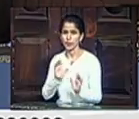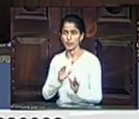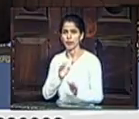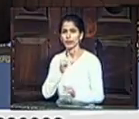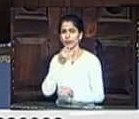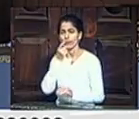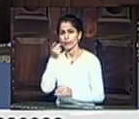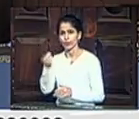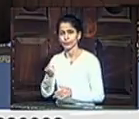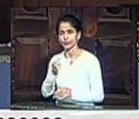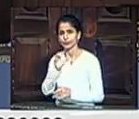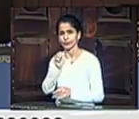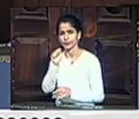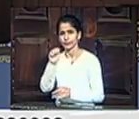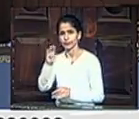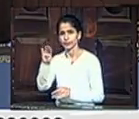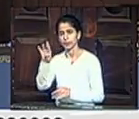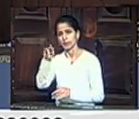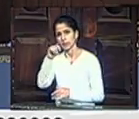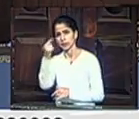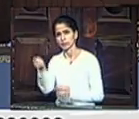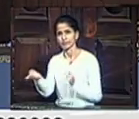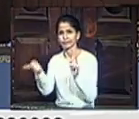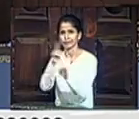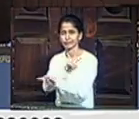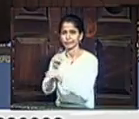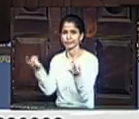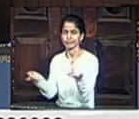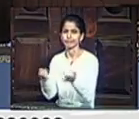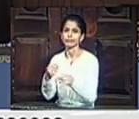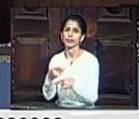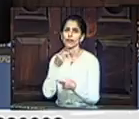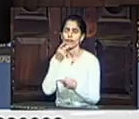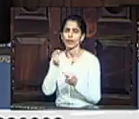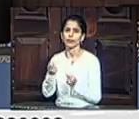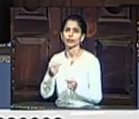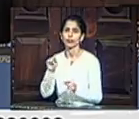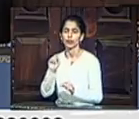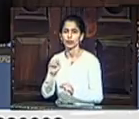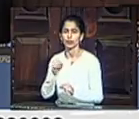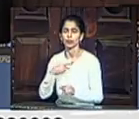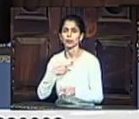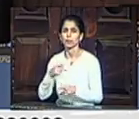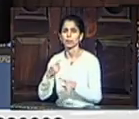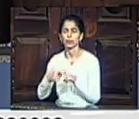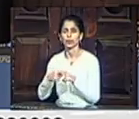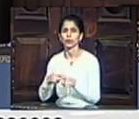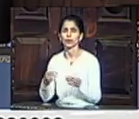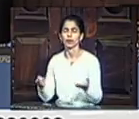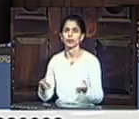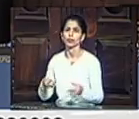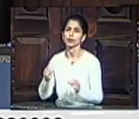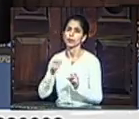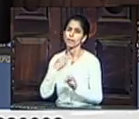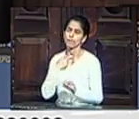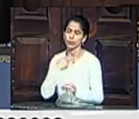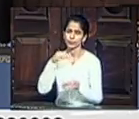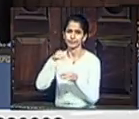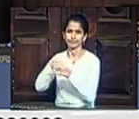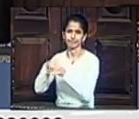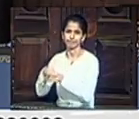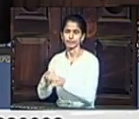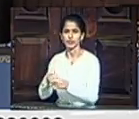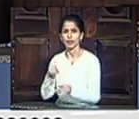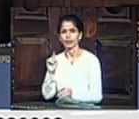teria sido o próprio governador Pezão. Eu digo isso por quê? Porque a gente não pode ficar votando essas matérias